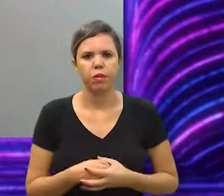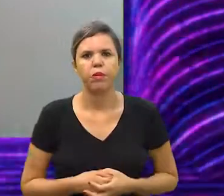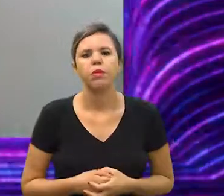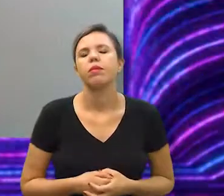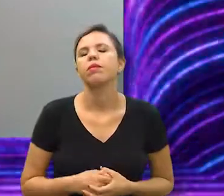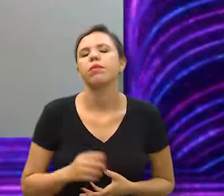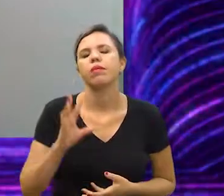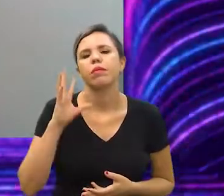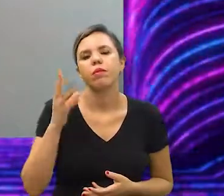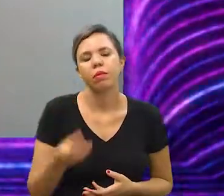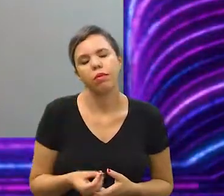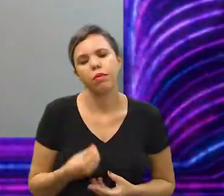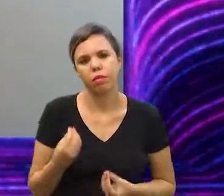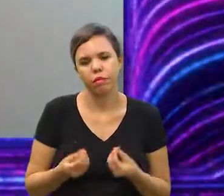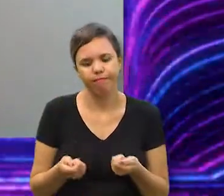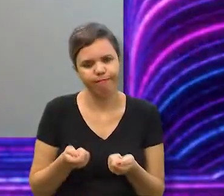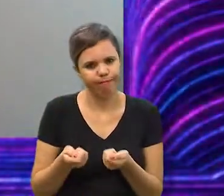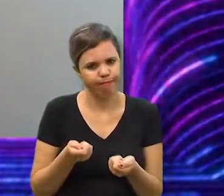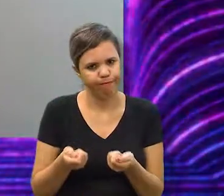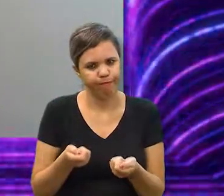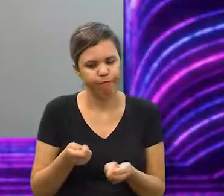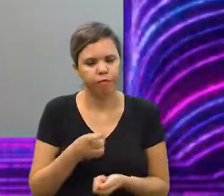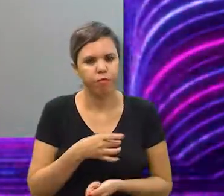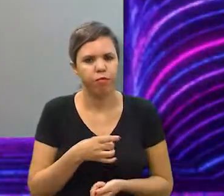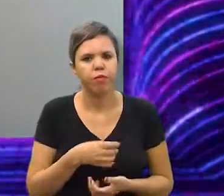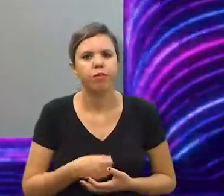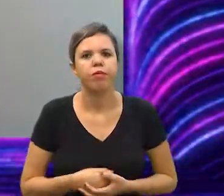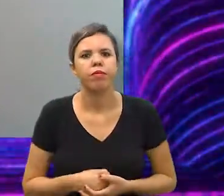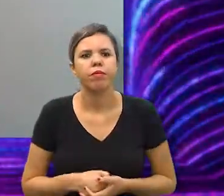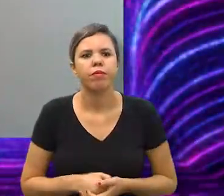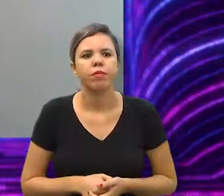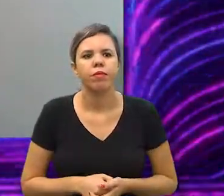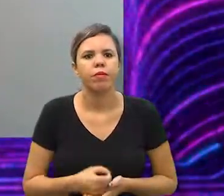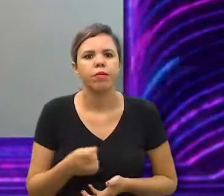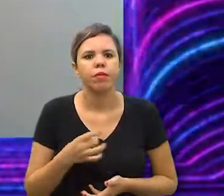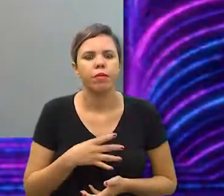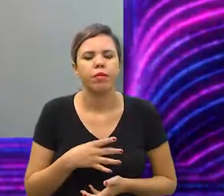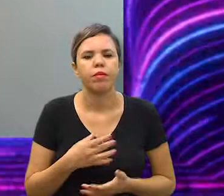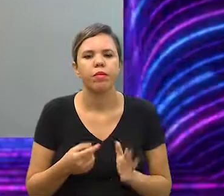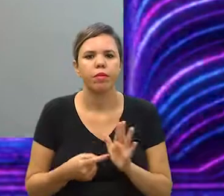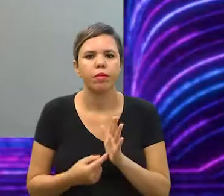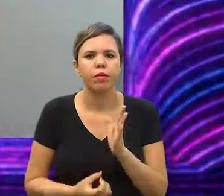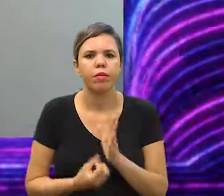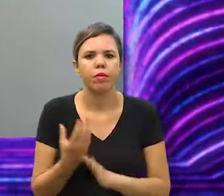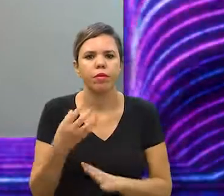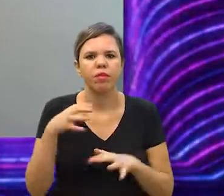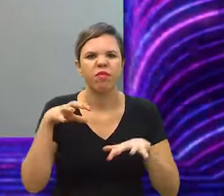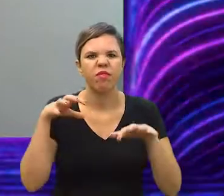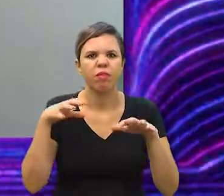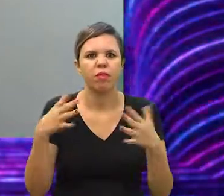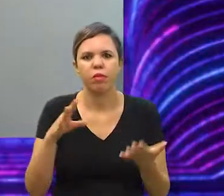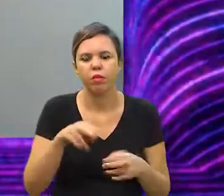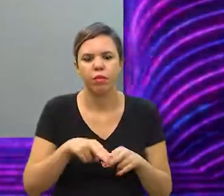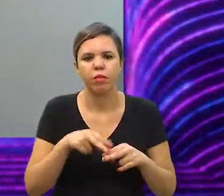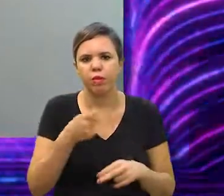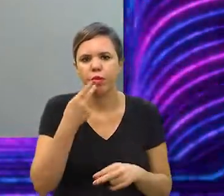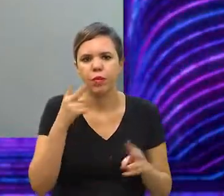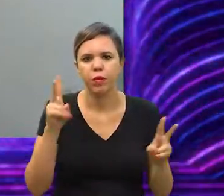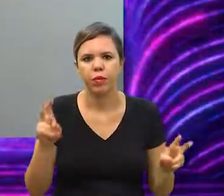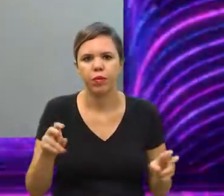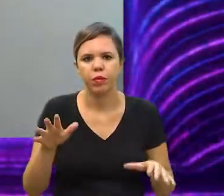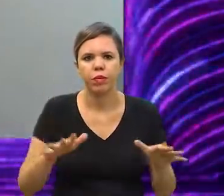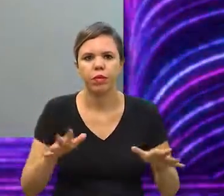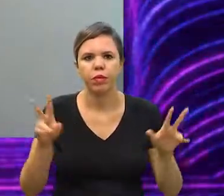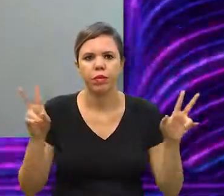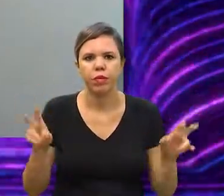pessoa entender como lidar com os seus próprios medos, e esses medos são manifestados nesses monstros. Por isso que eu falei que, às